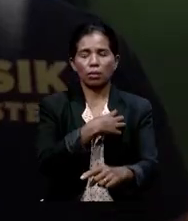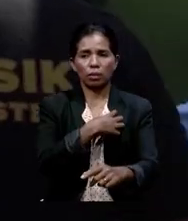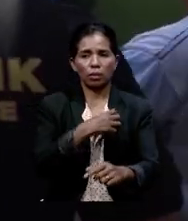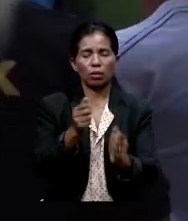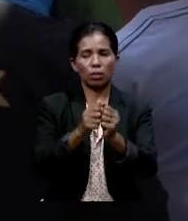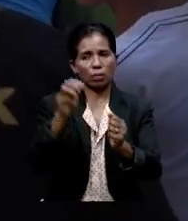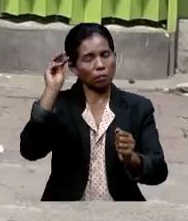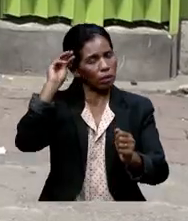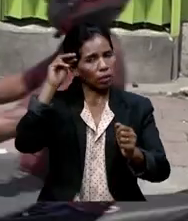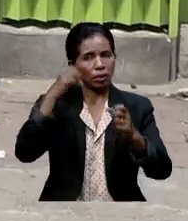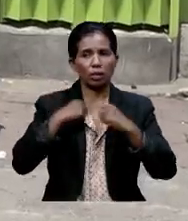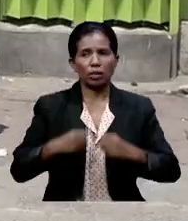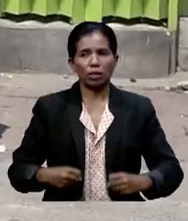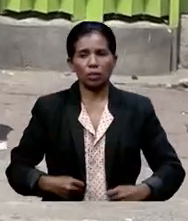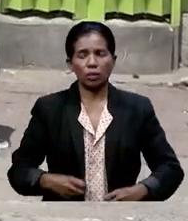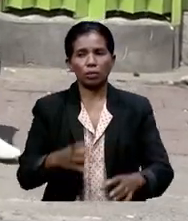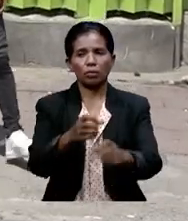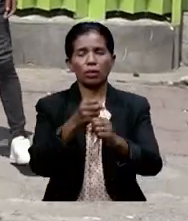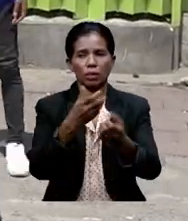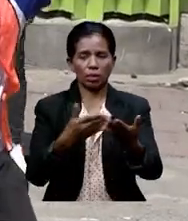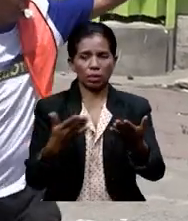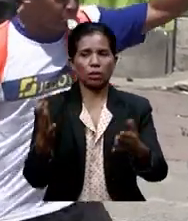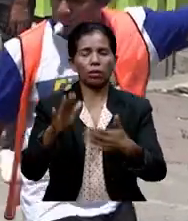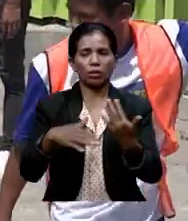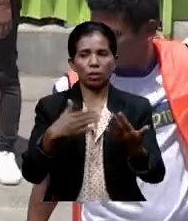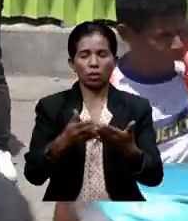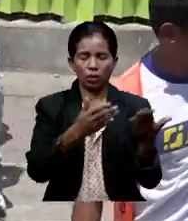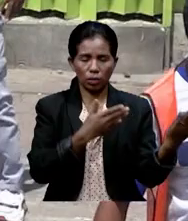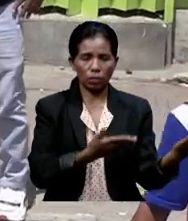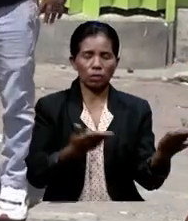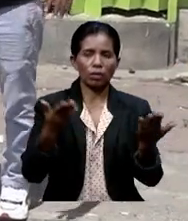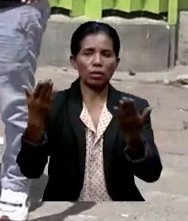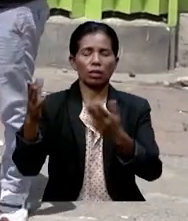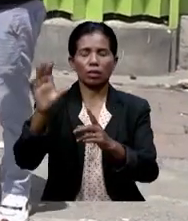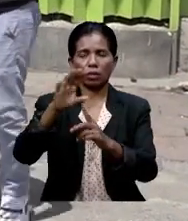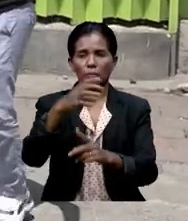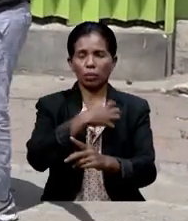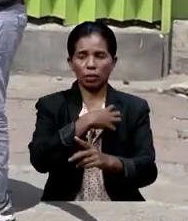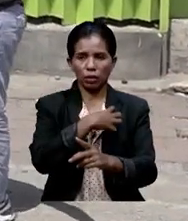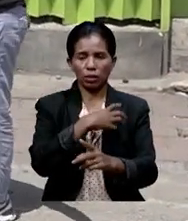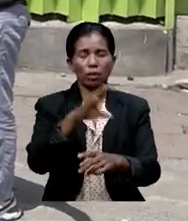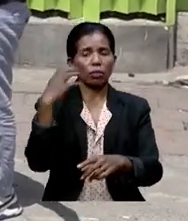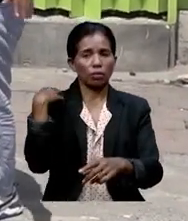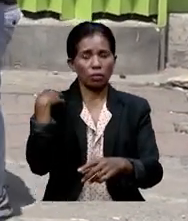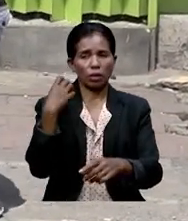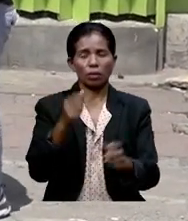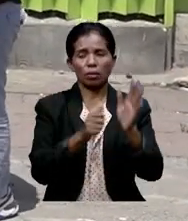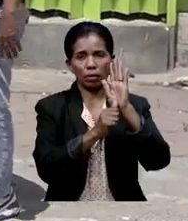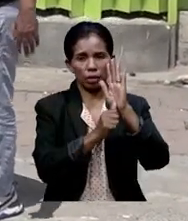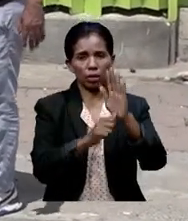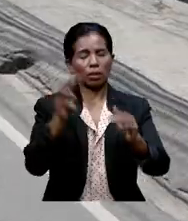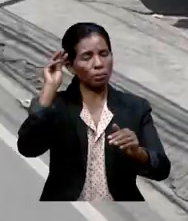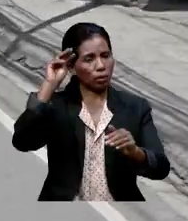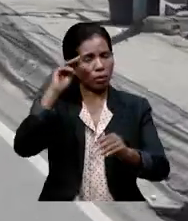Ministério Saúde assegura quedas sasan hirakne no lori quedas ba comando geral penitele no dar evidência ato apresenta ba